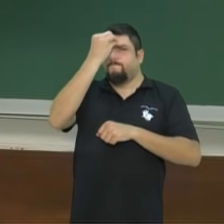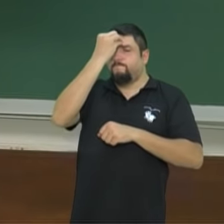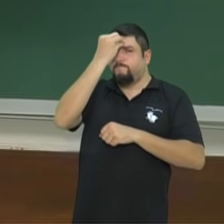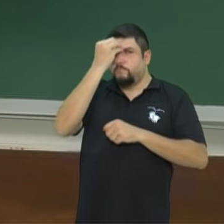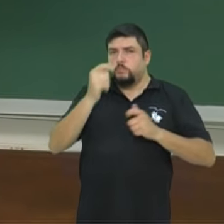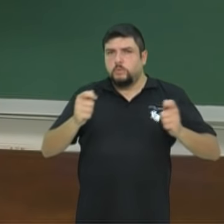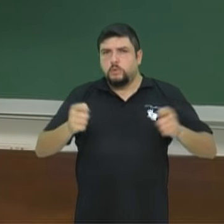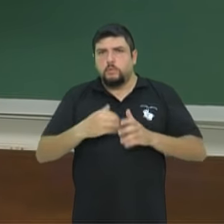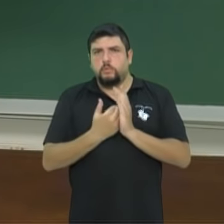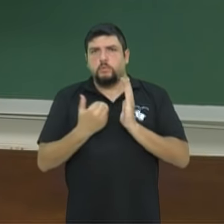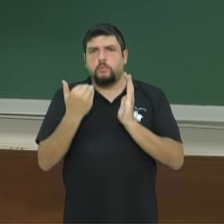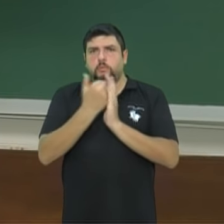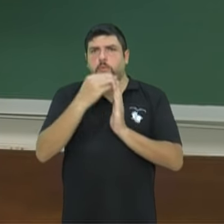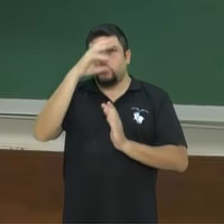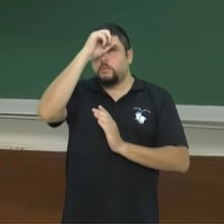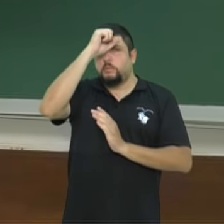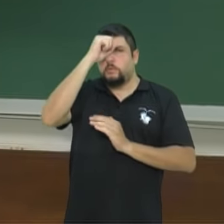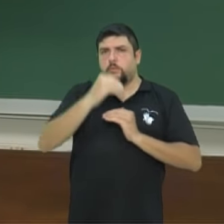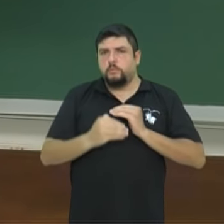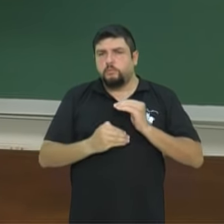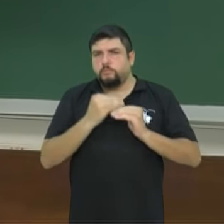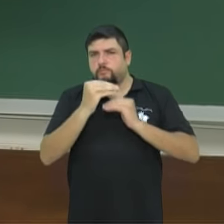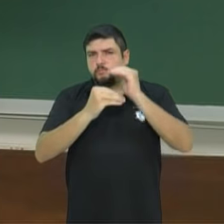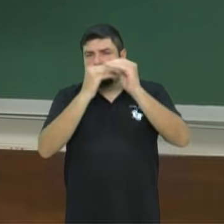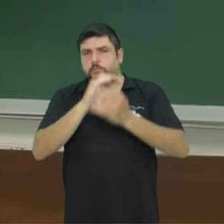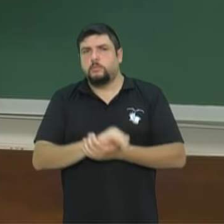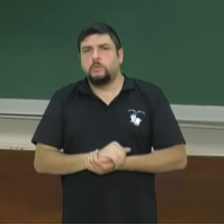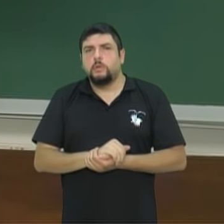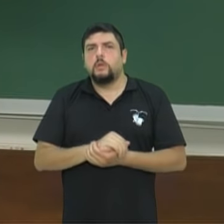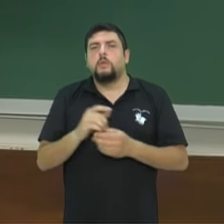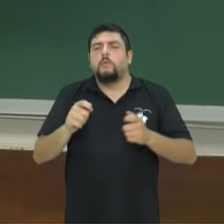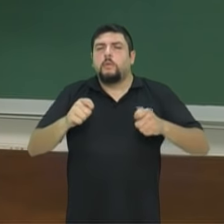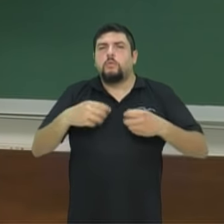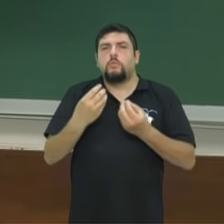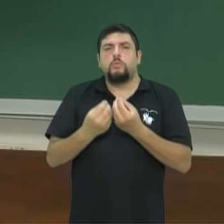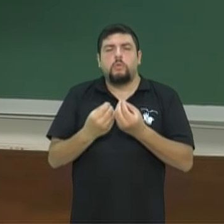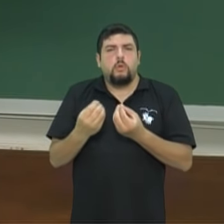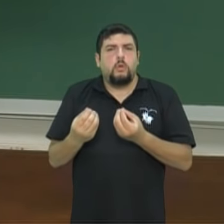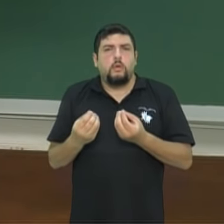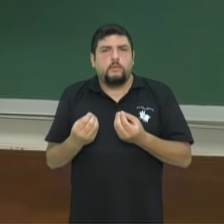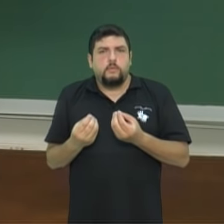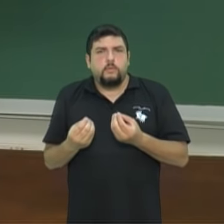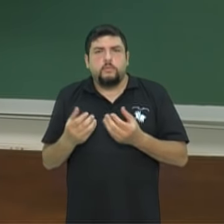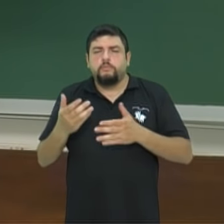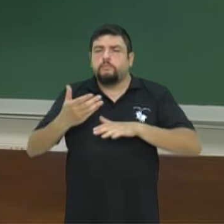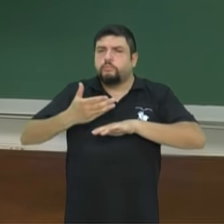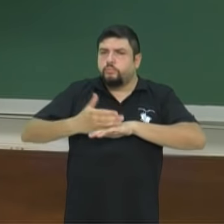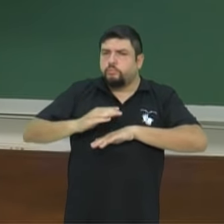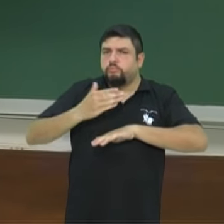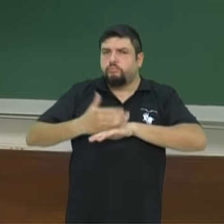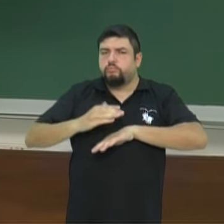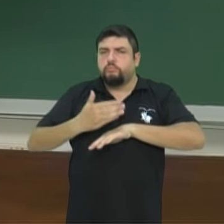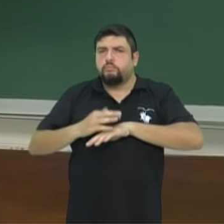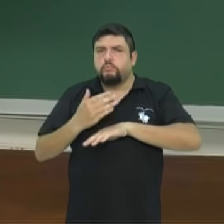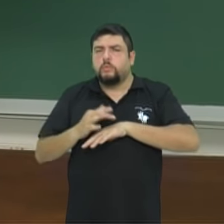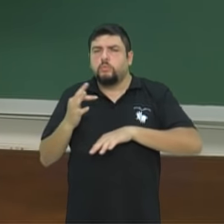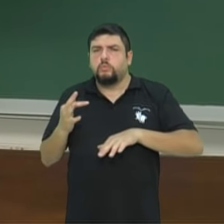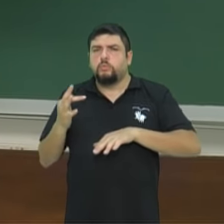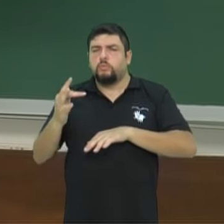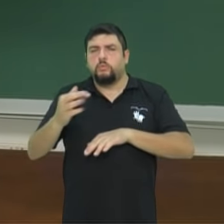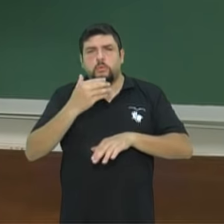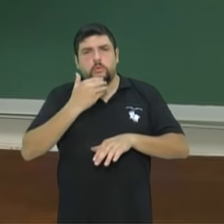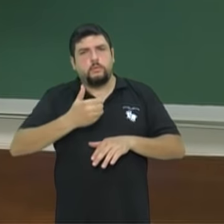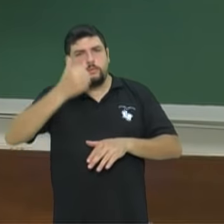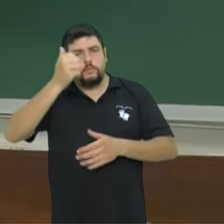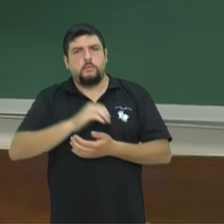né, internalizar aí nas estruturas cognitivas de vocês, que é essa parte do cérebro responsável pela aquisição do conhecimento. A gente só vai